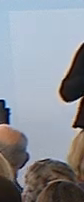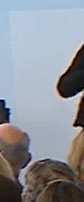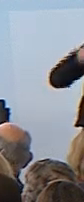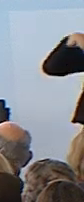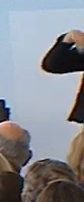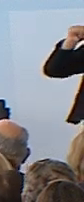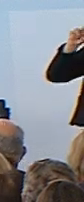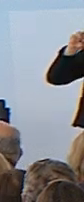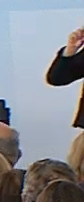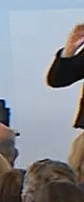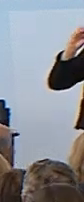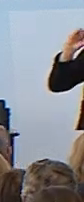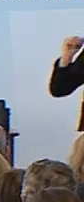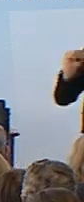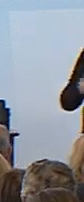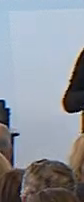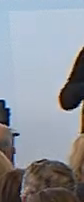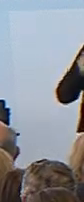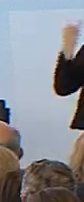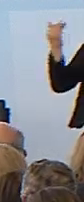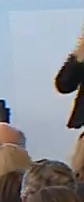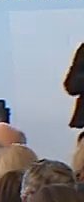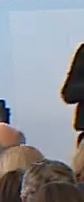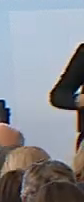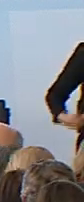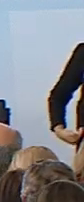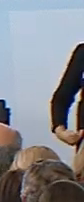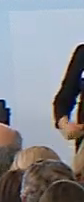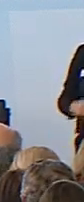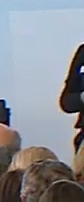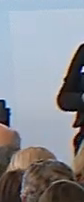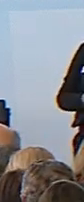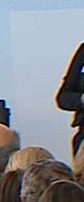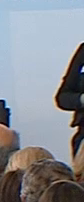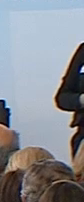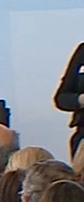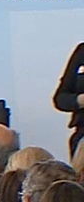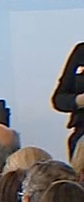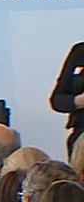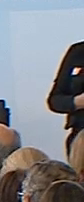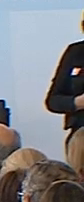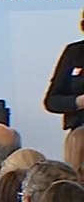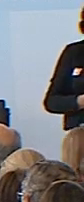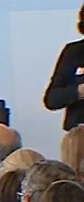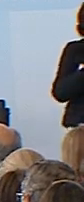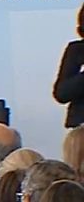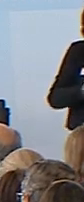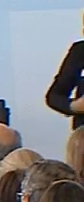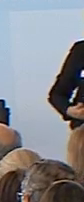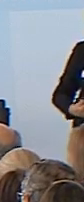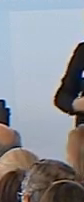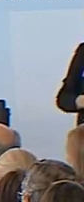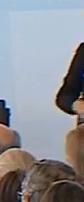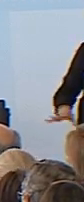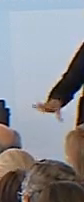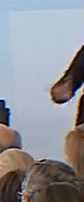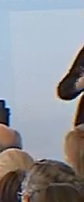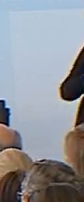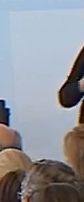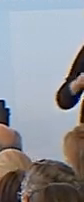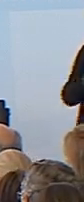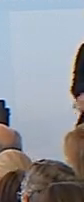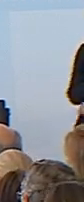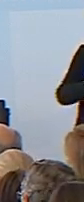importância do convênio que assinaremos a seguir que é um convênio entre o sebrai e a frente